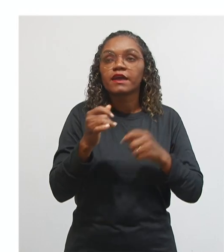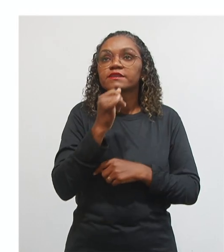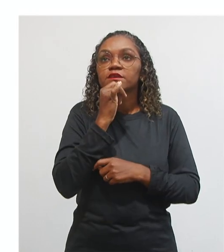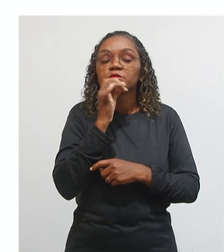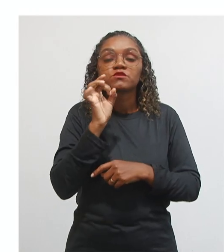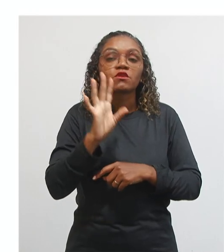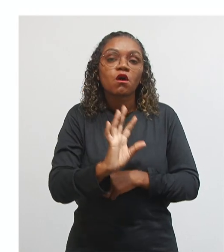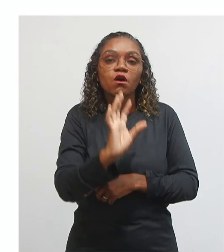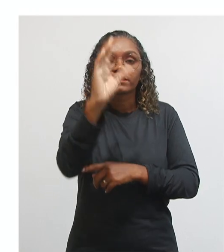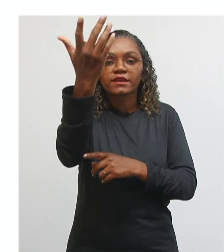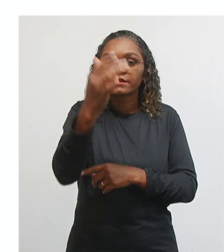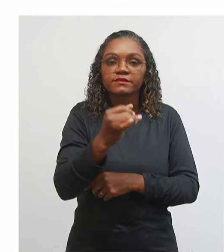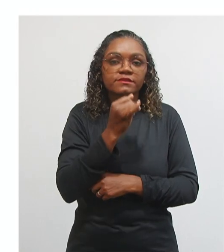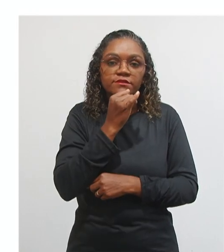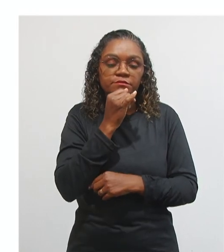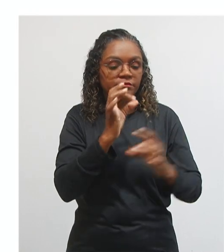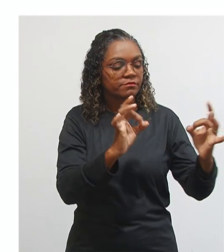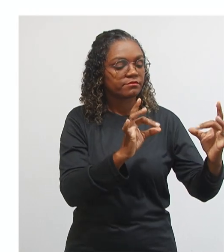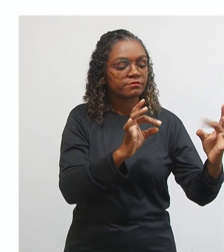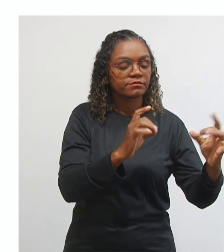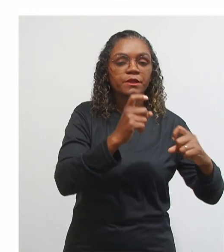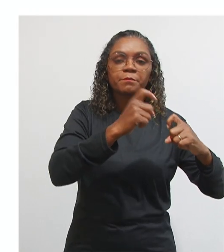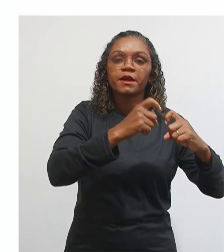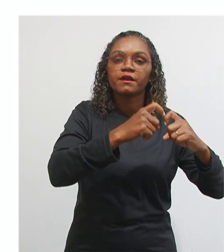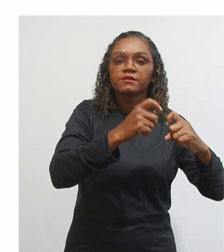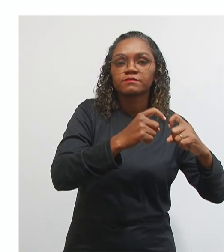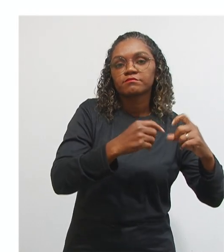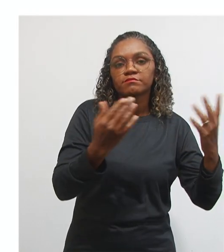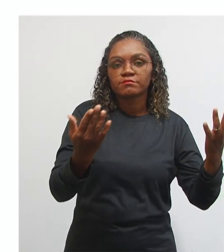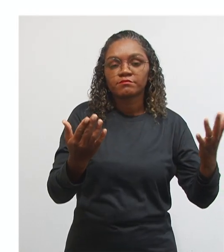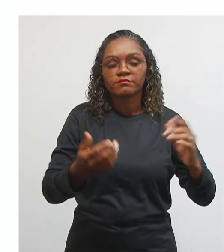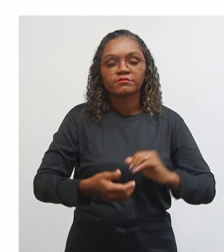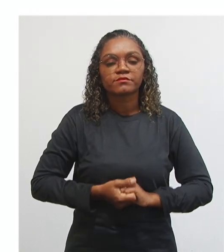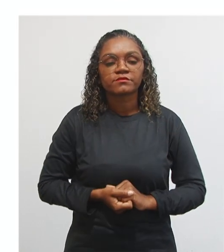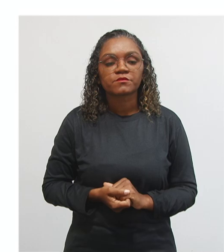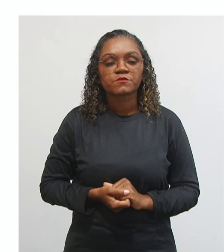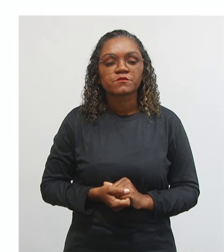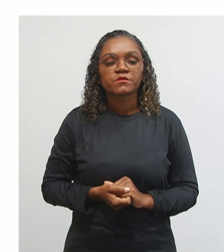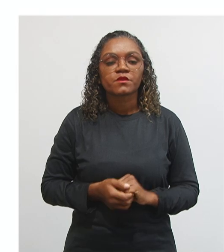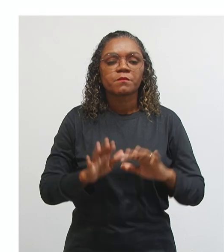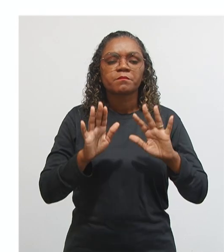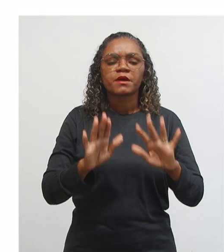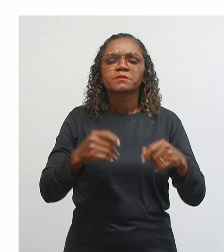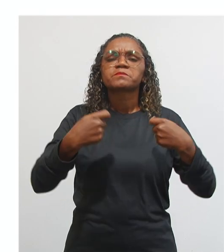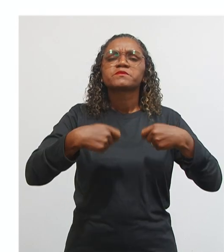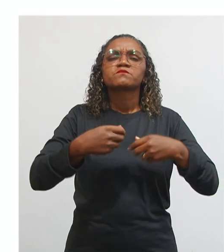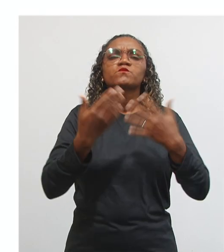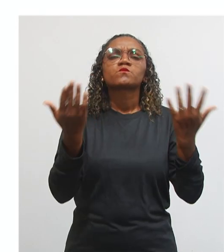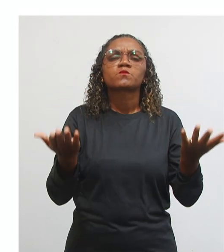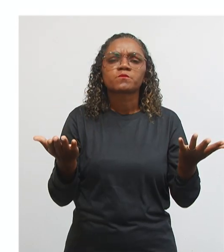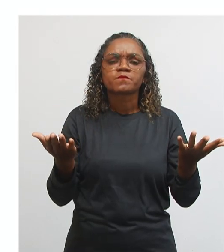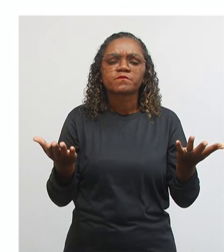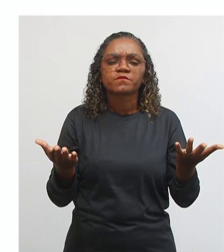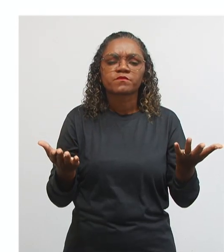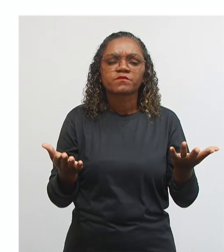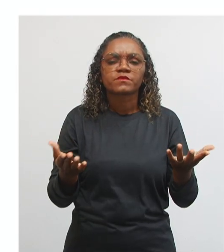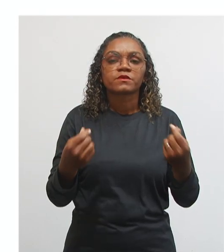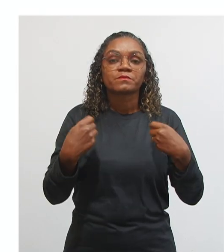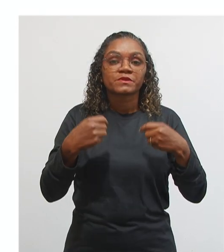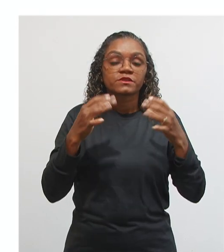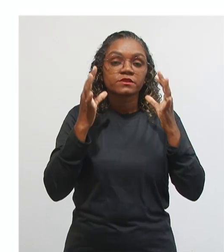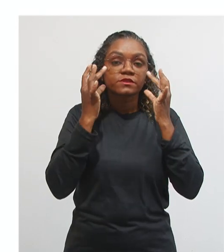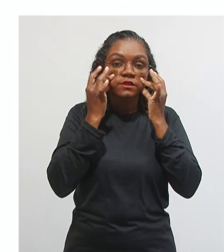ali, né? Um atendimento médico, por exemplo, né? O que o serviço ele precisa? Ele precisa de